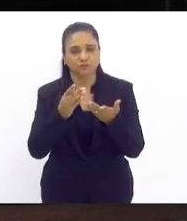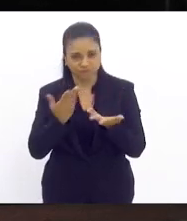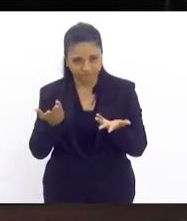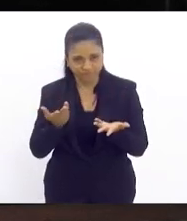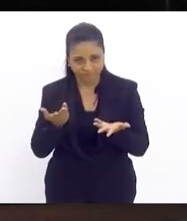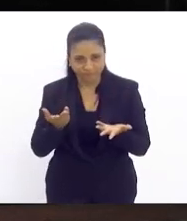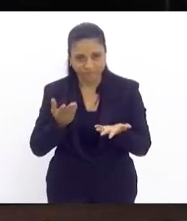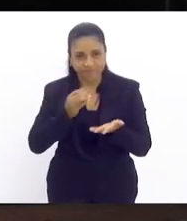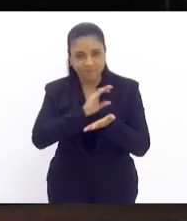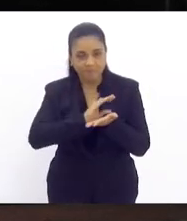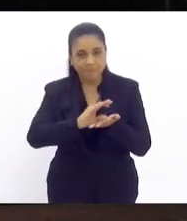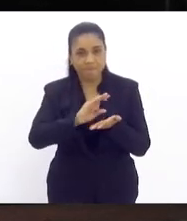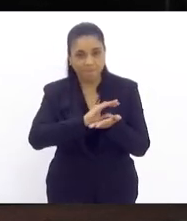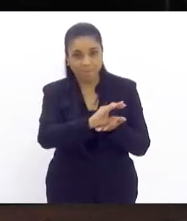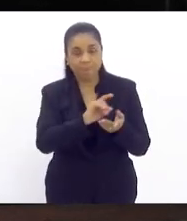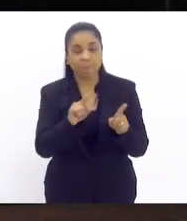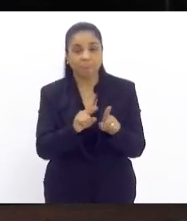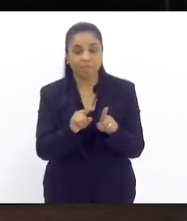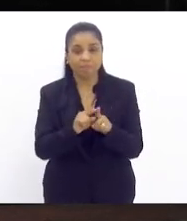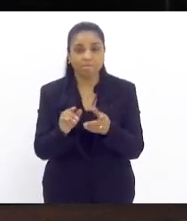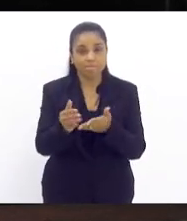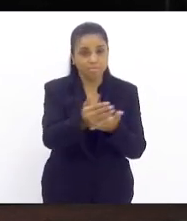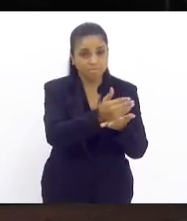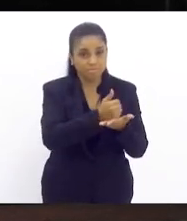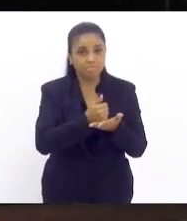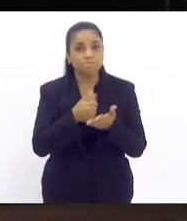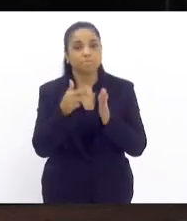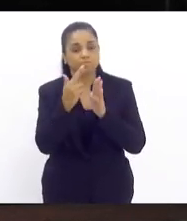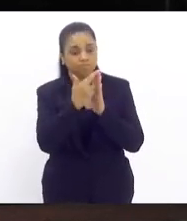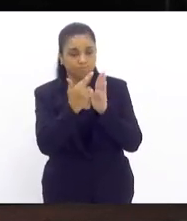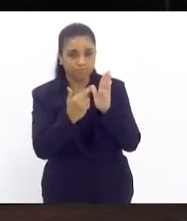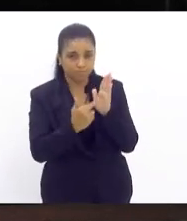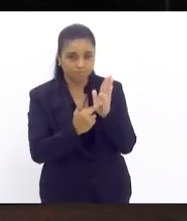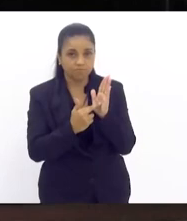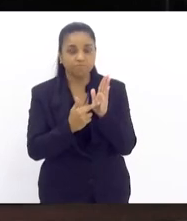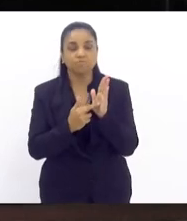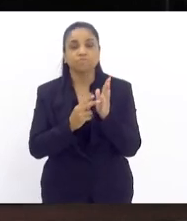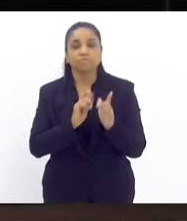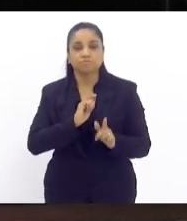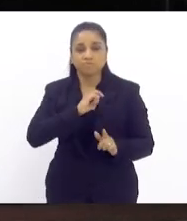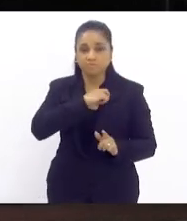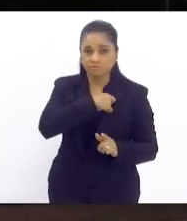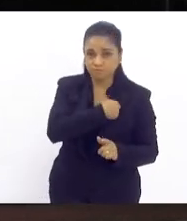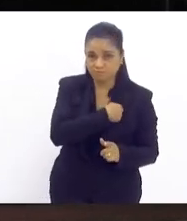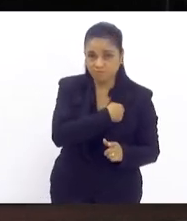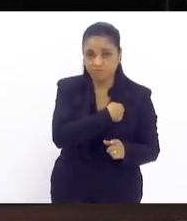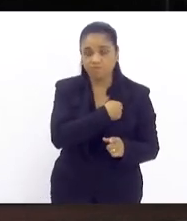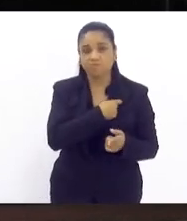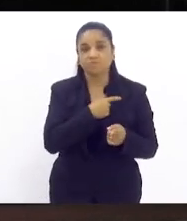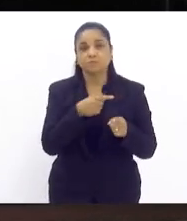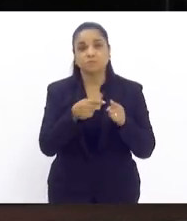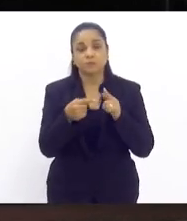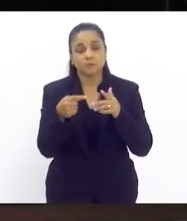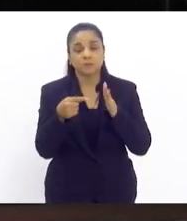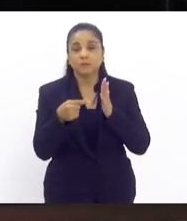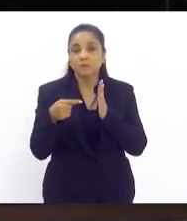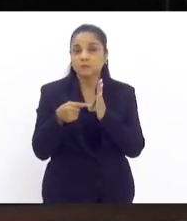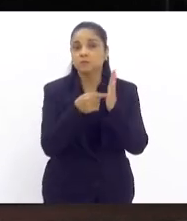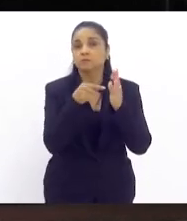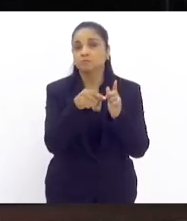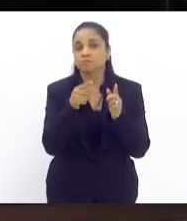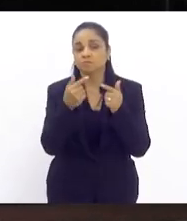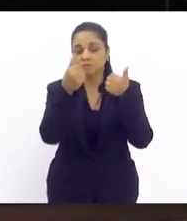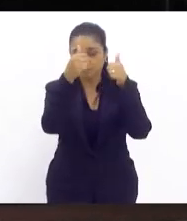aí, há também, por parte do regime de recuperação fiscal, um indicativo da análise,